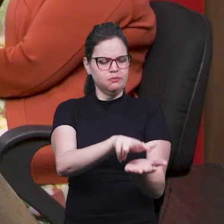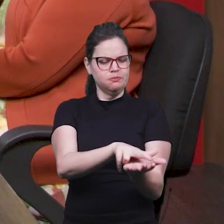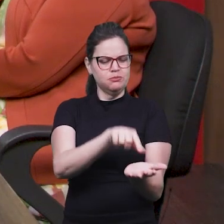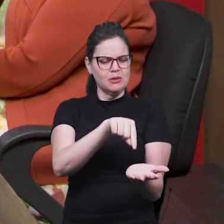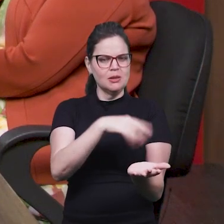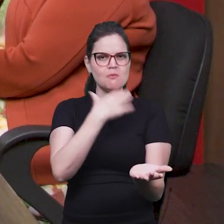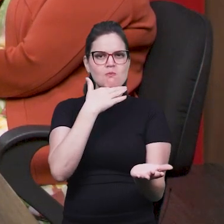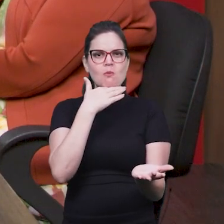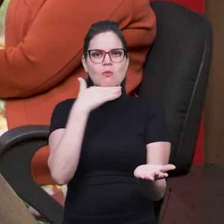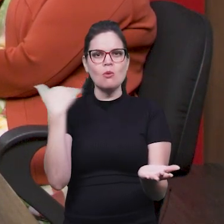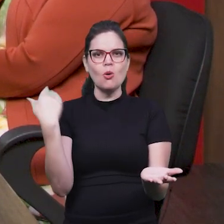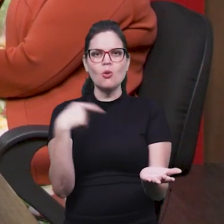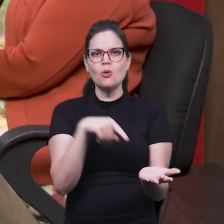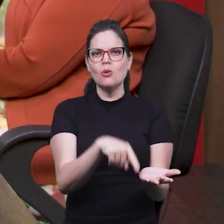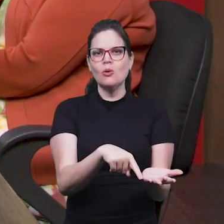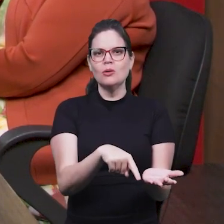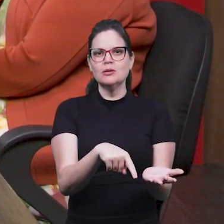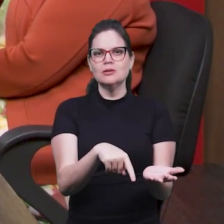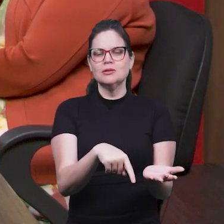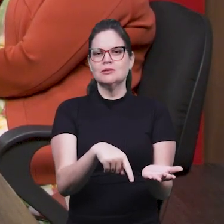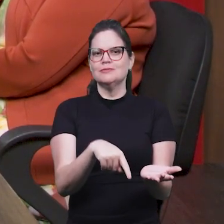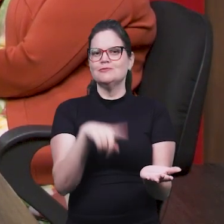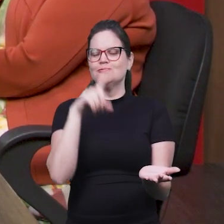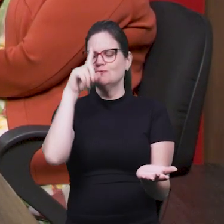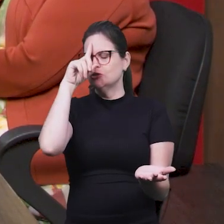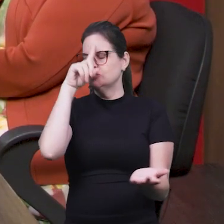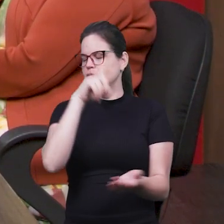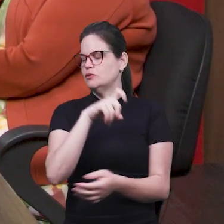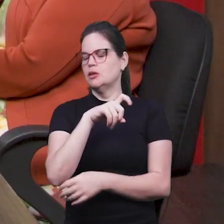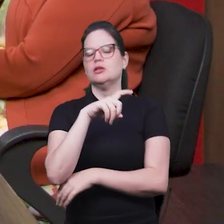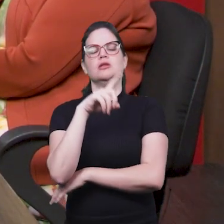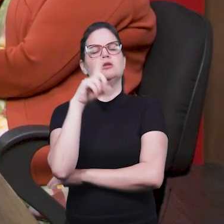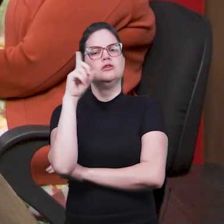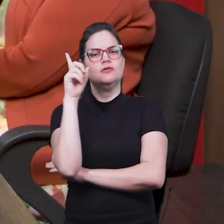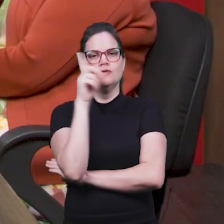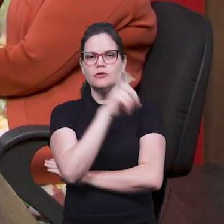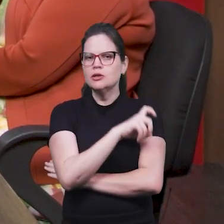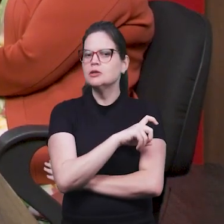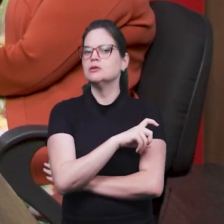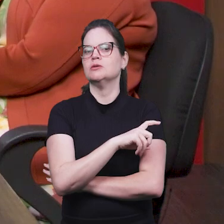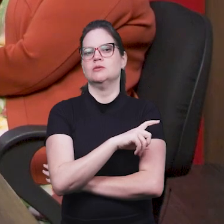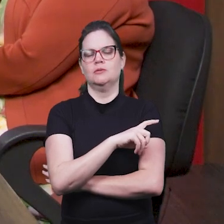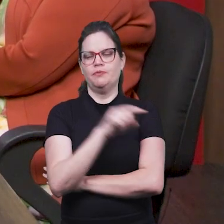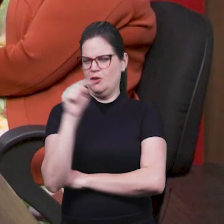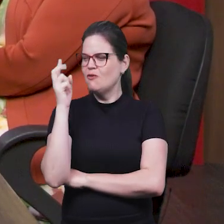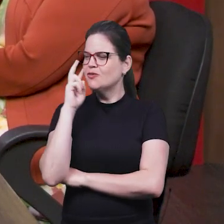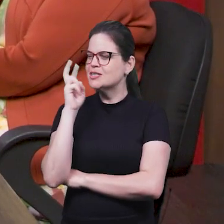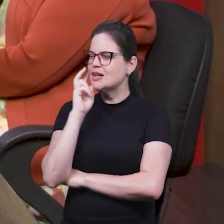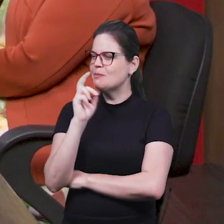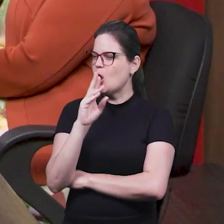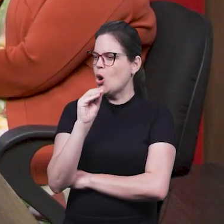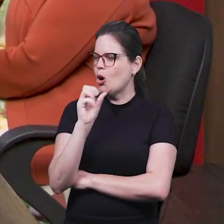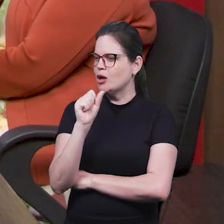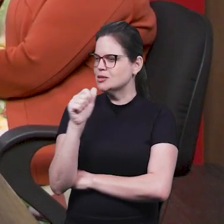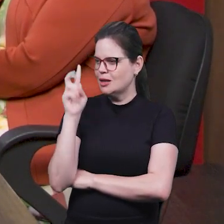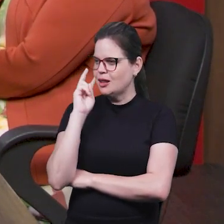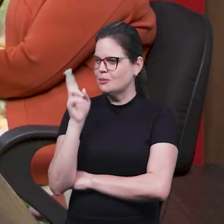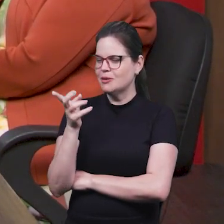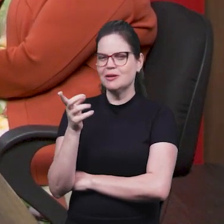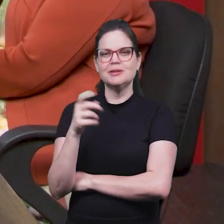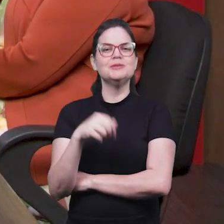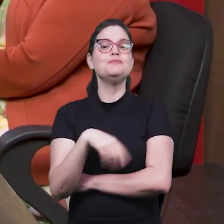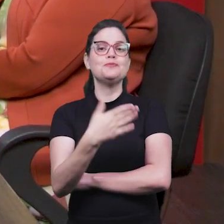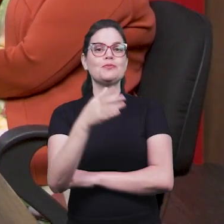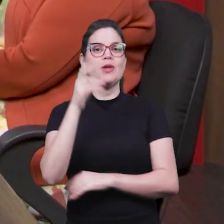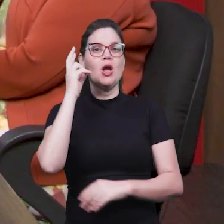àquele momento. Aquela ali, cena foi difícil, né? Difícil, muito difícil. A minha colega, você lembra de Rosa? Rosa estudava no 2º